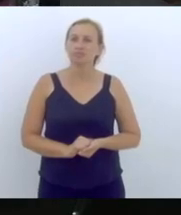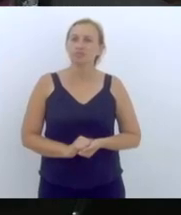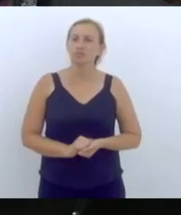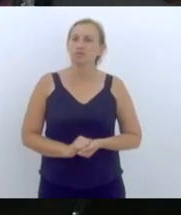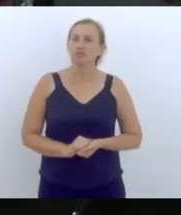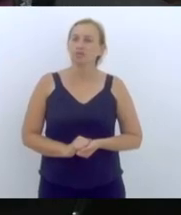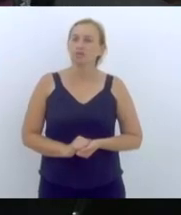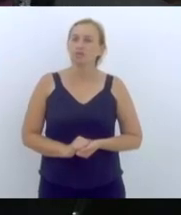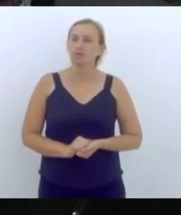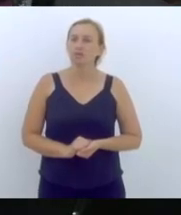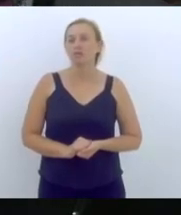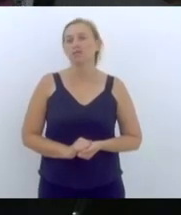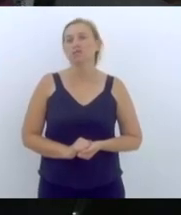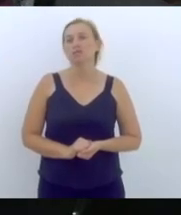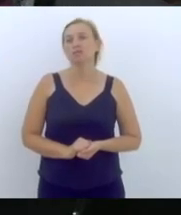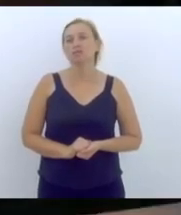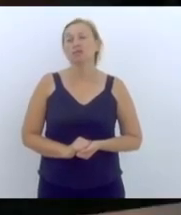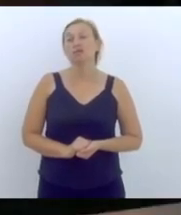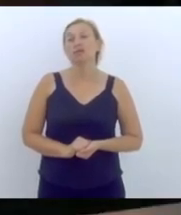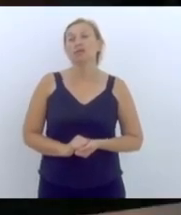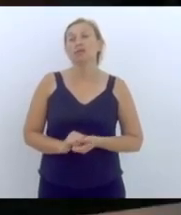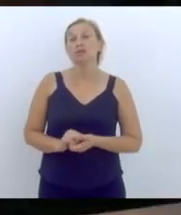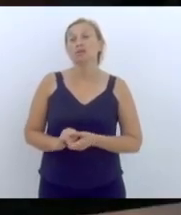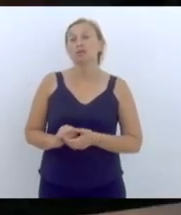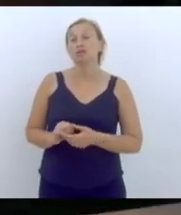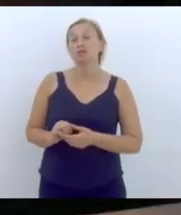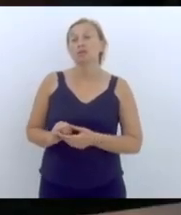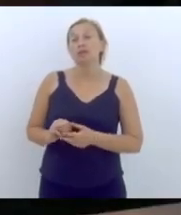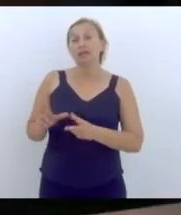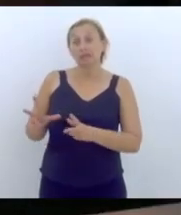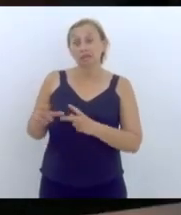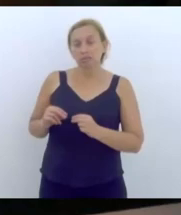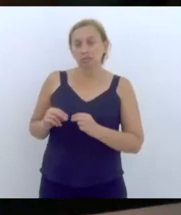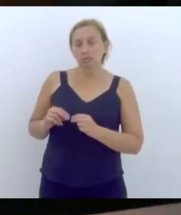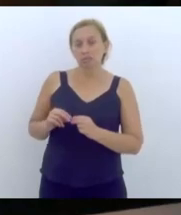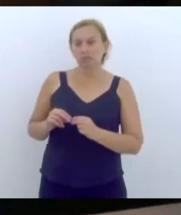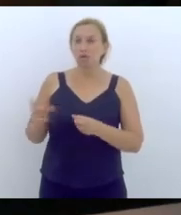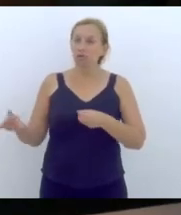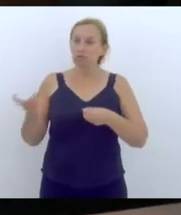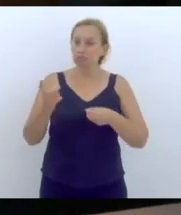mérito, se esse projeto vier à pauta